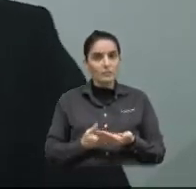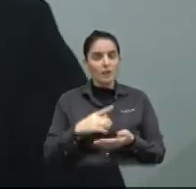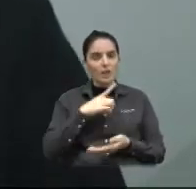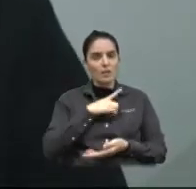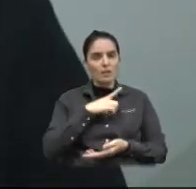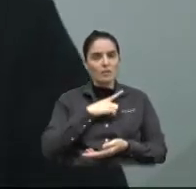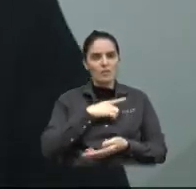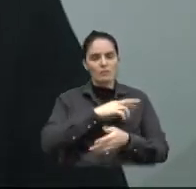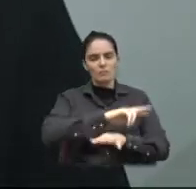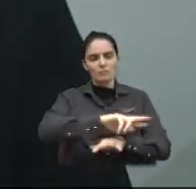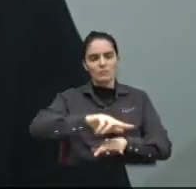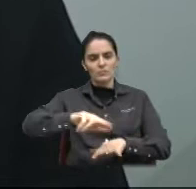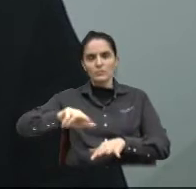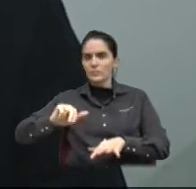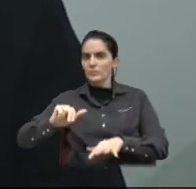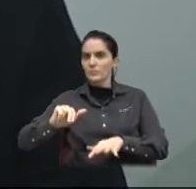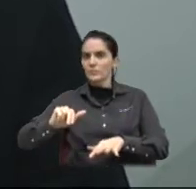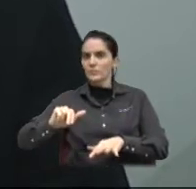coisas